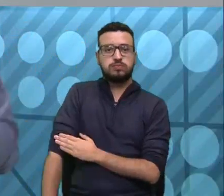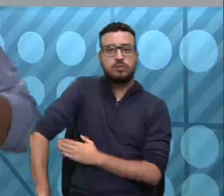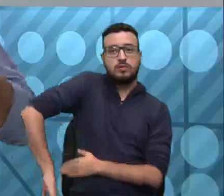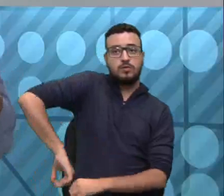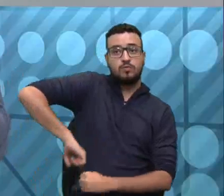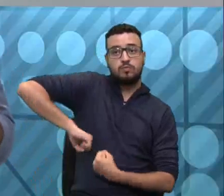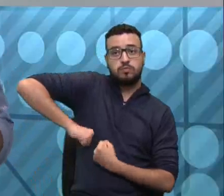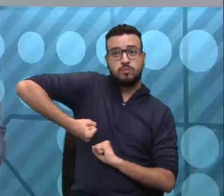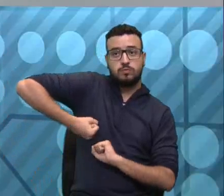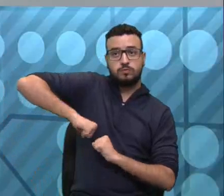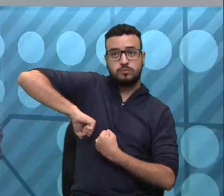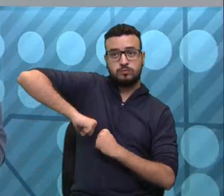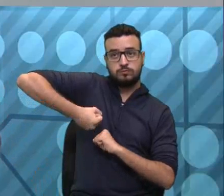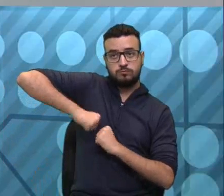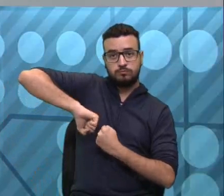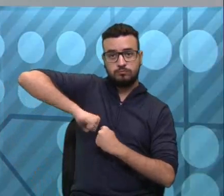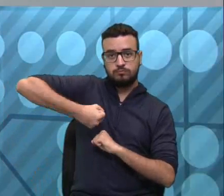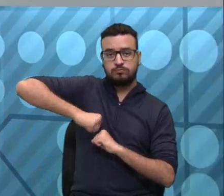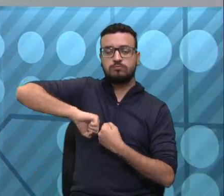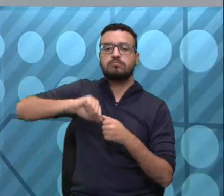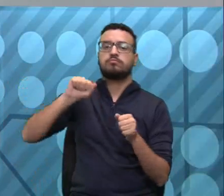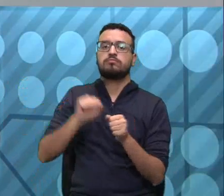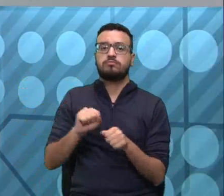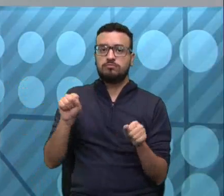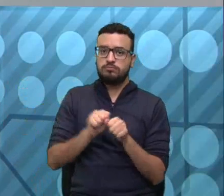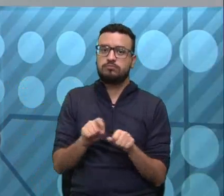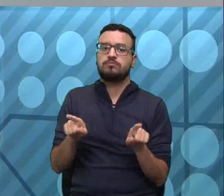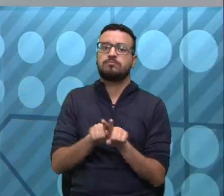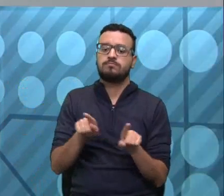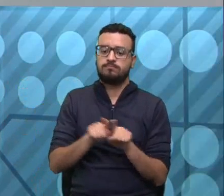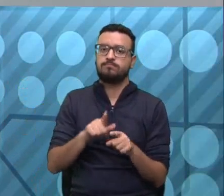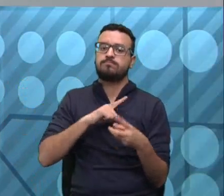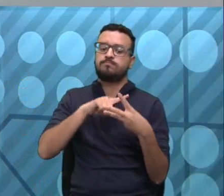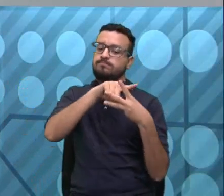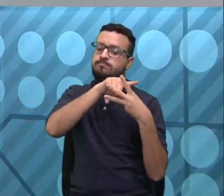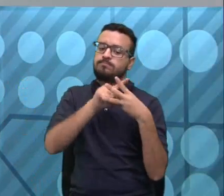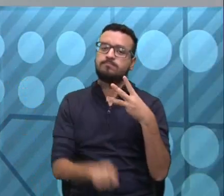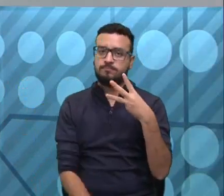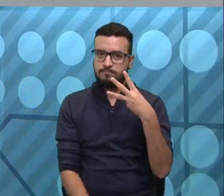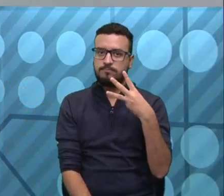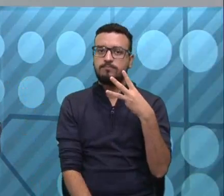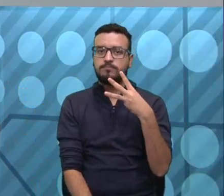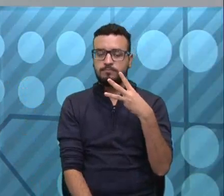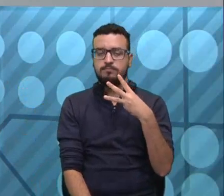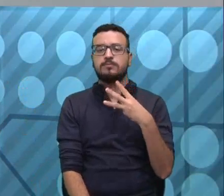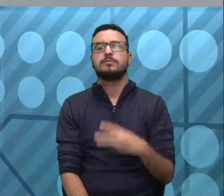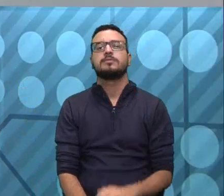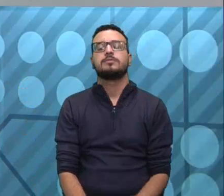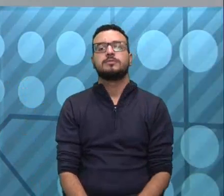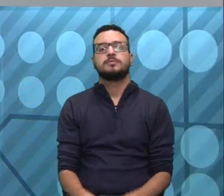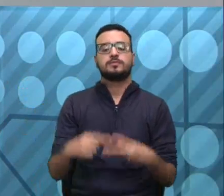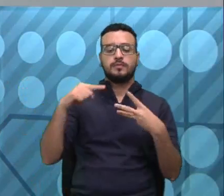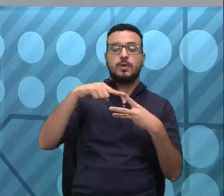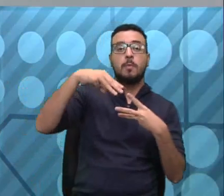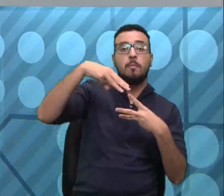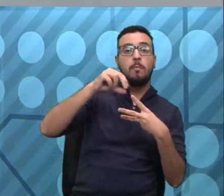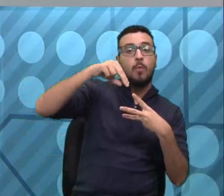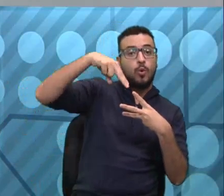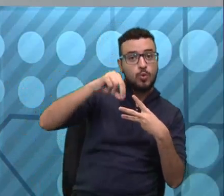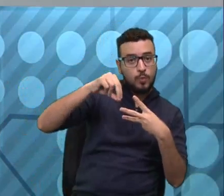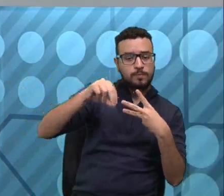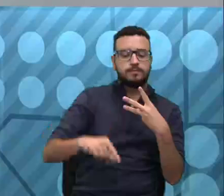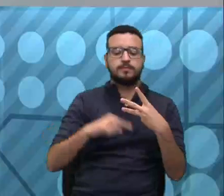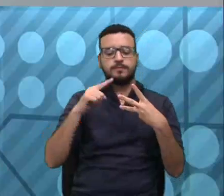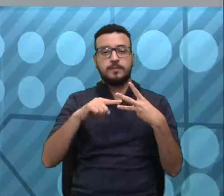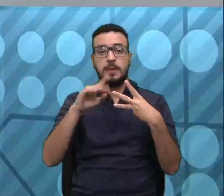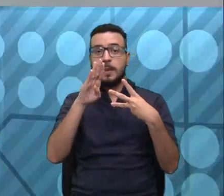adução e a rotação, tá certo? Então ela tem 3 graus de liberdade. Mono tem 1 grau de